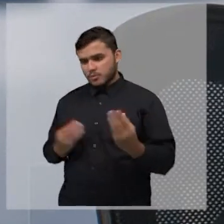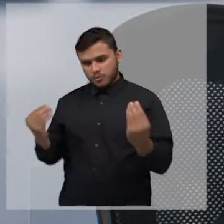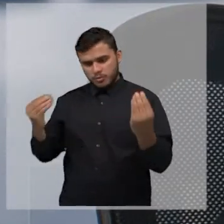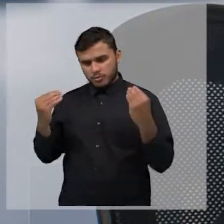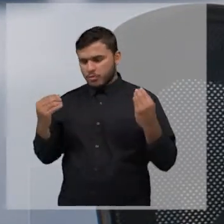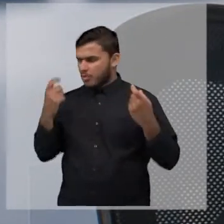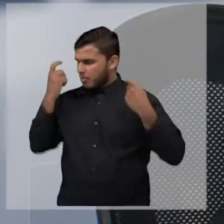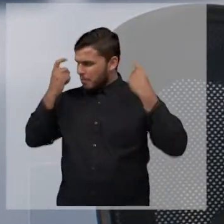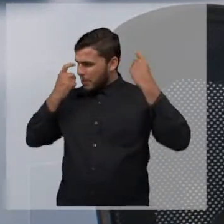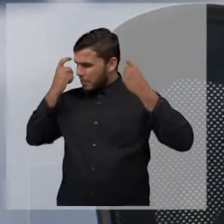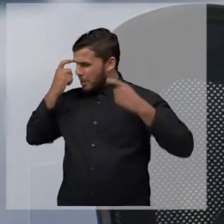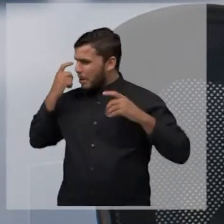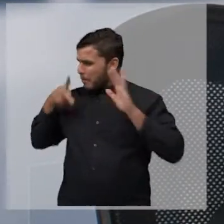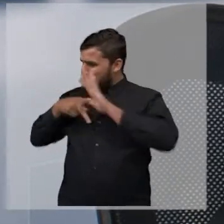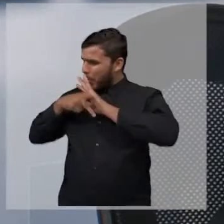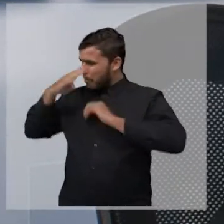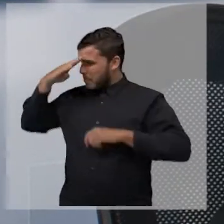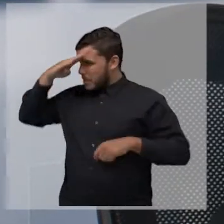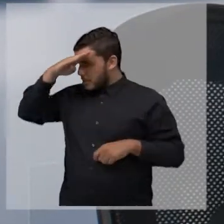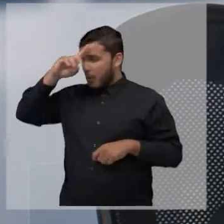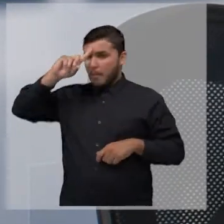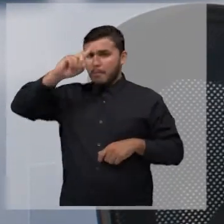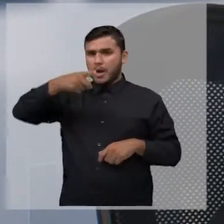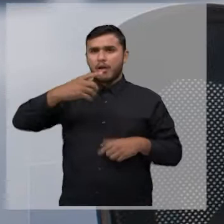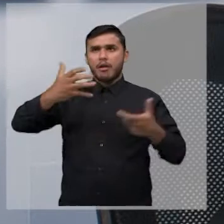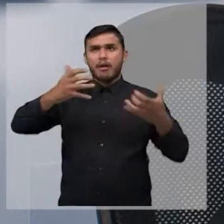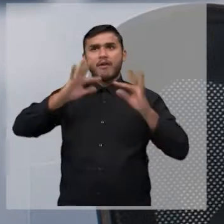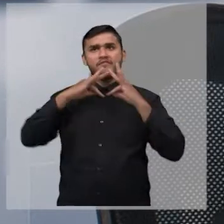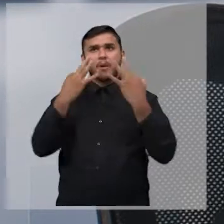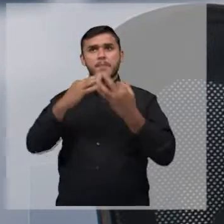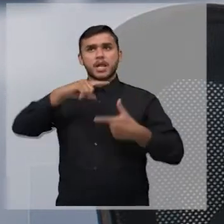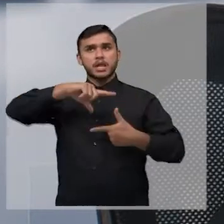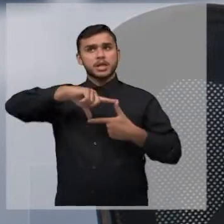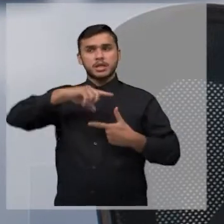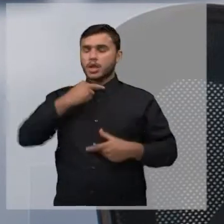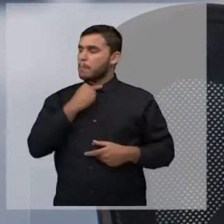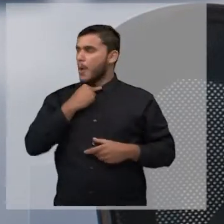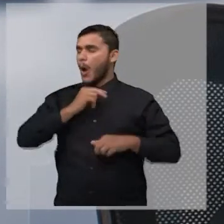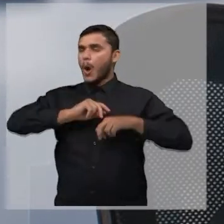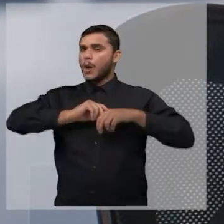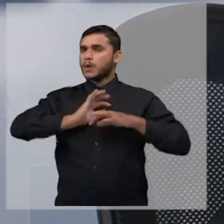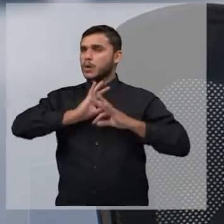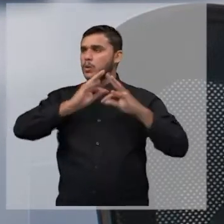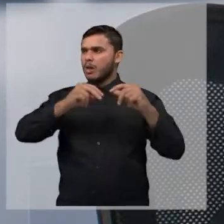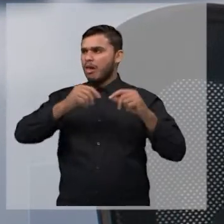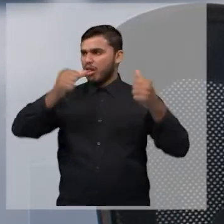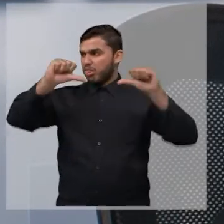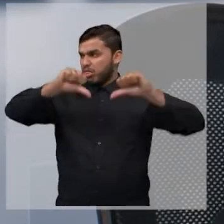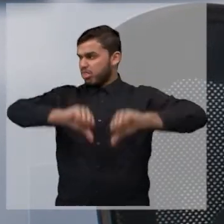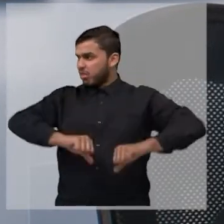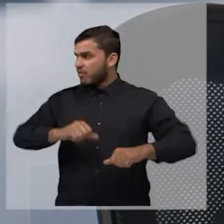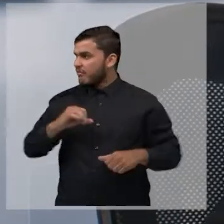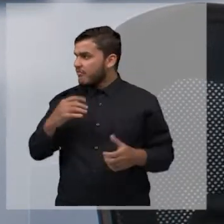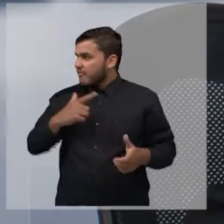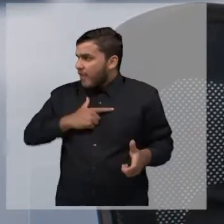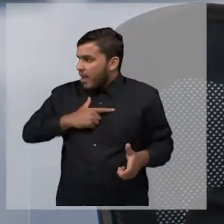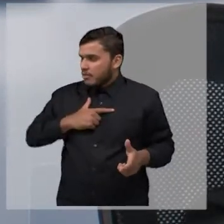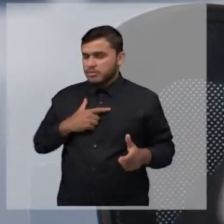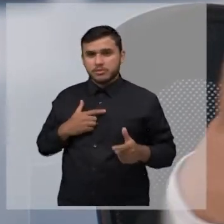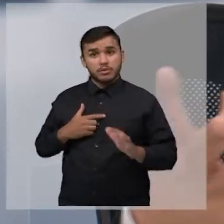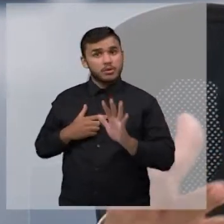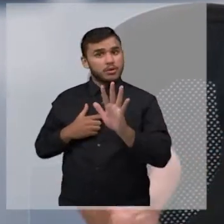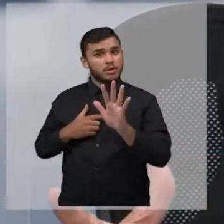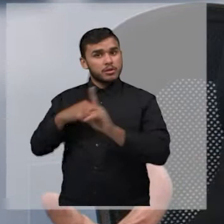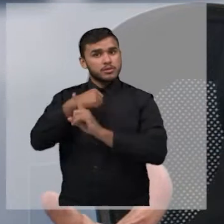objeto de preocupação do presidente. Tudo bem que ele defende a família, as tradições, isso é válido, mas a gente tem que ter cuidado, nós vivemos numa sociedade